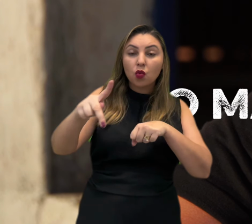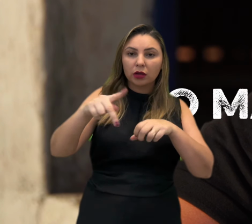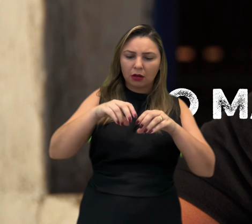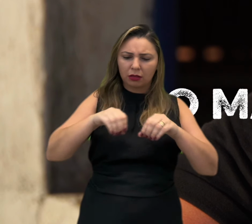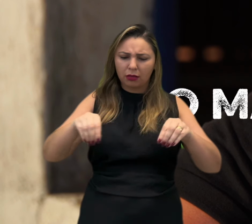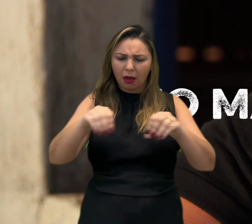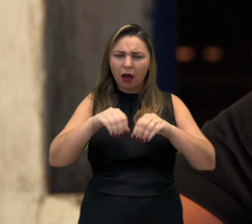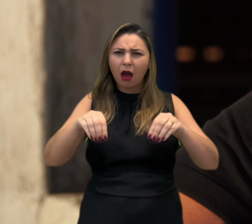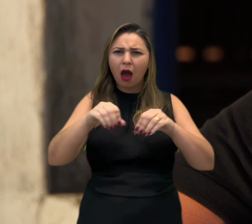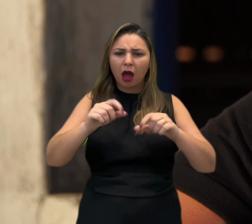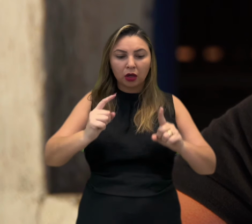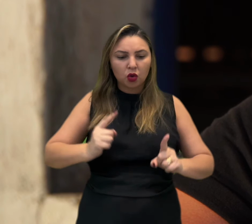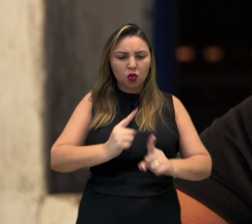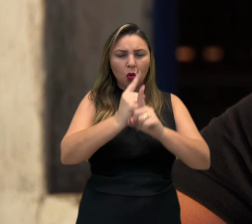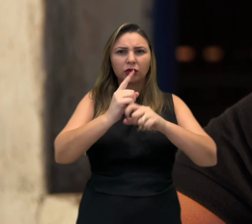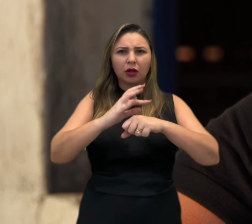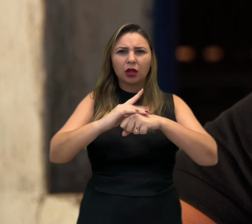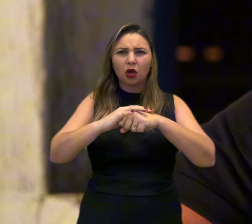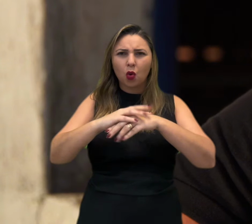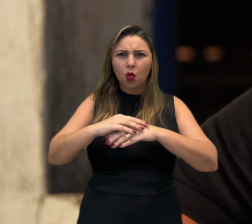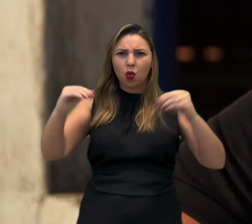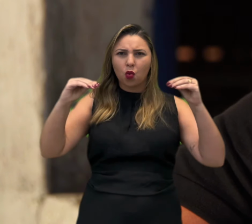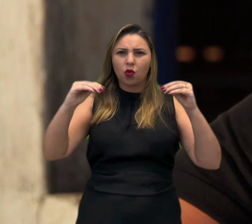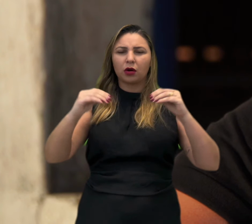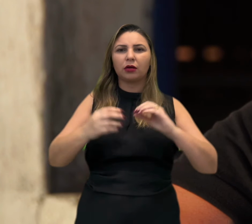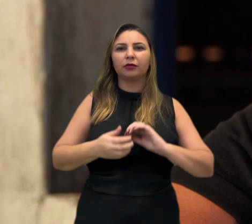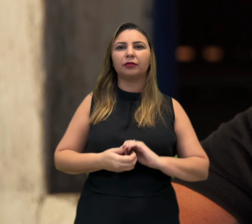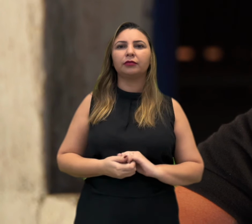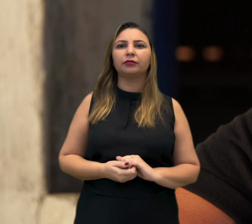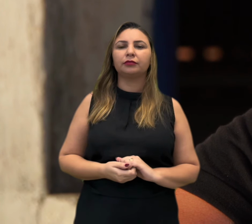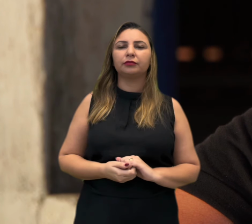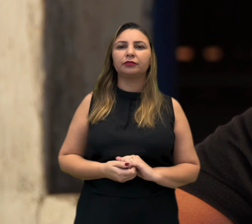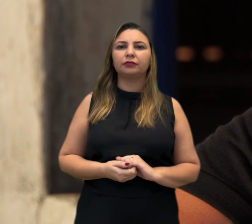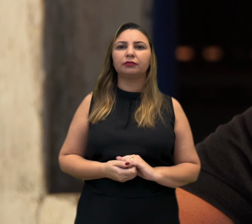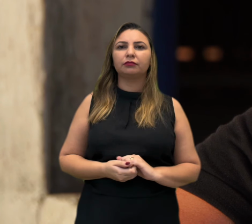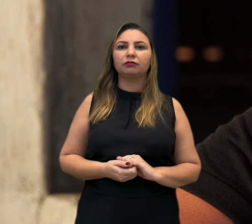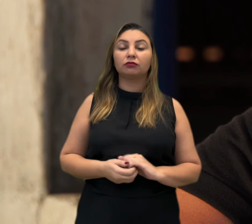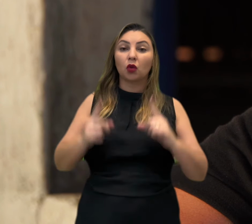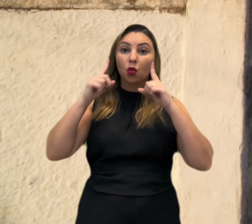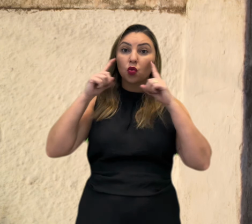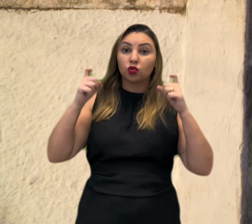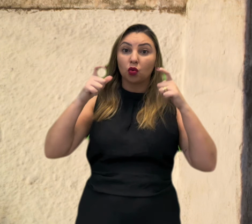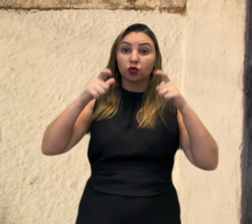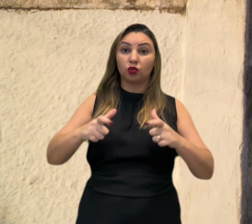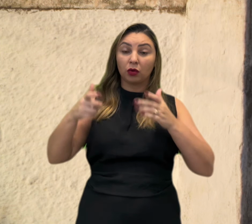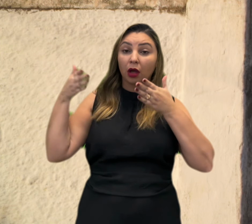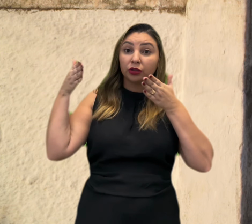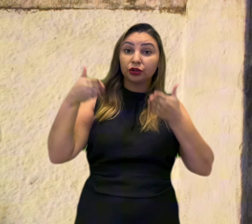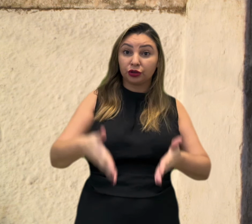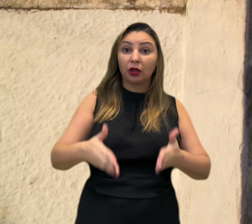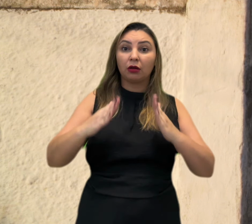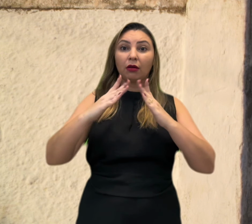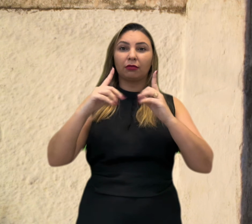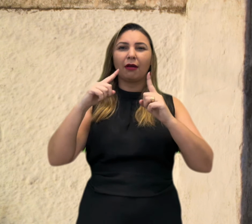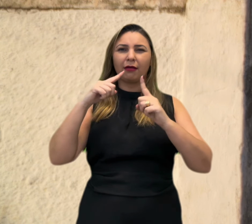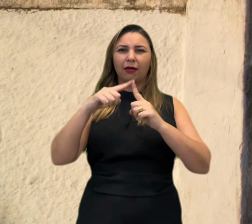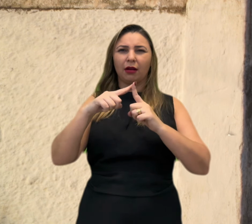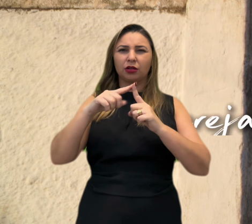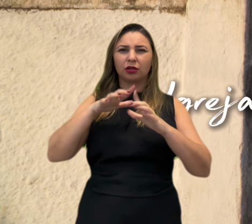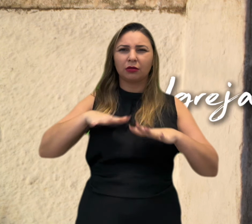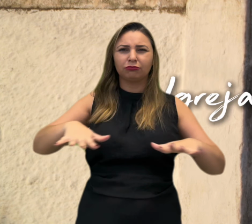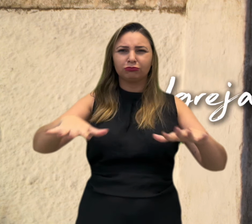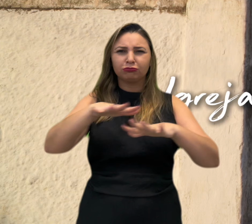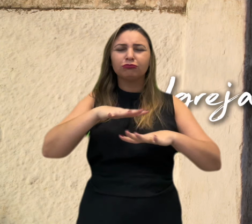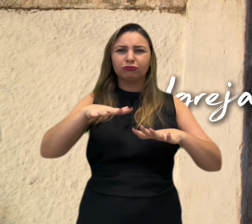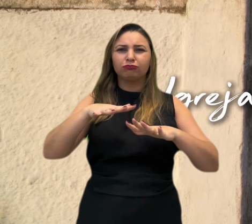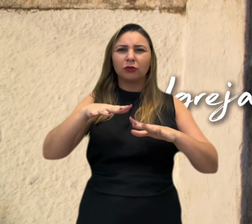busquei pureza e na areia me encontrei com a cura. O Som do Lugar chega à igrejinha que